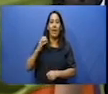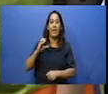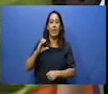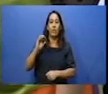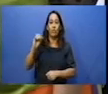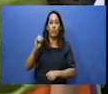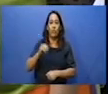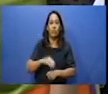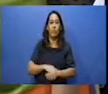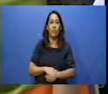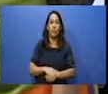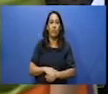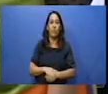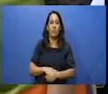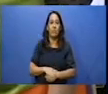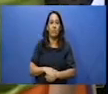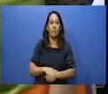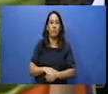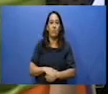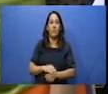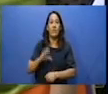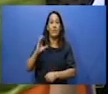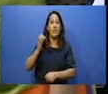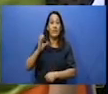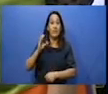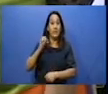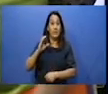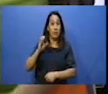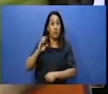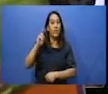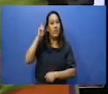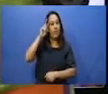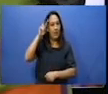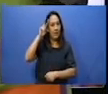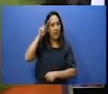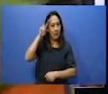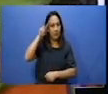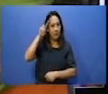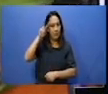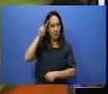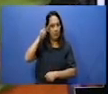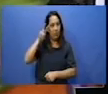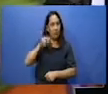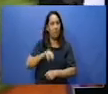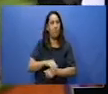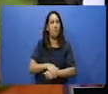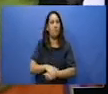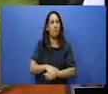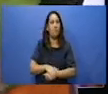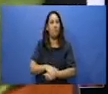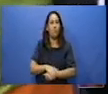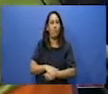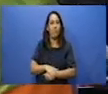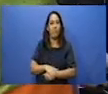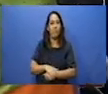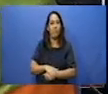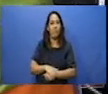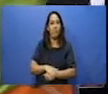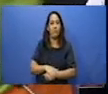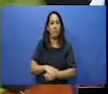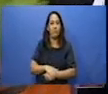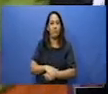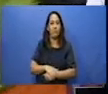aço. E aqui, ó, é com C cedilha, tá? Porque se eu coloco 2 S's, aí vira de